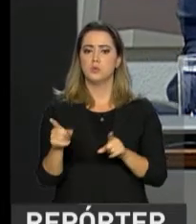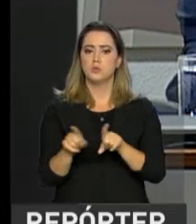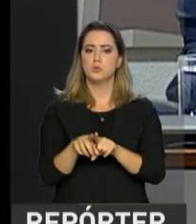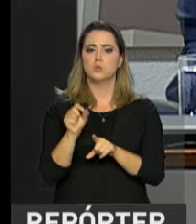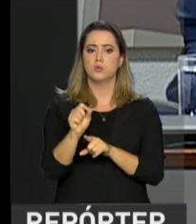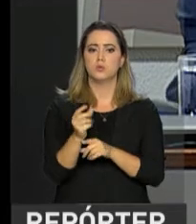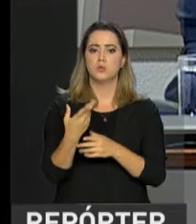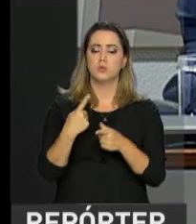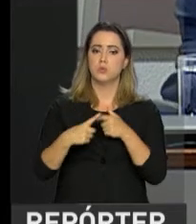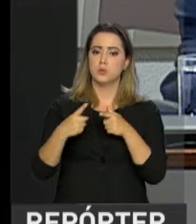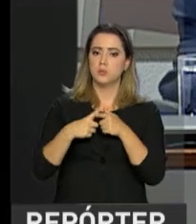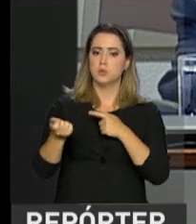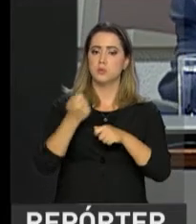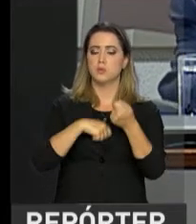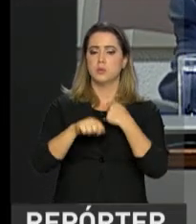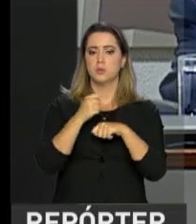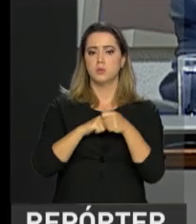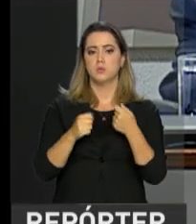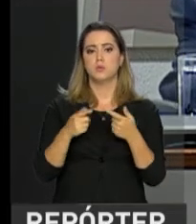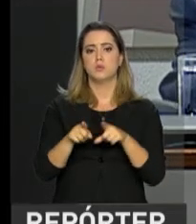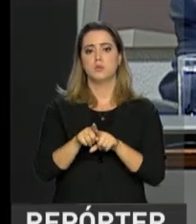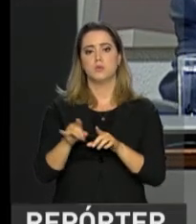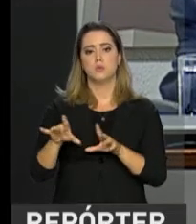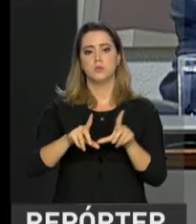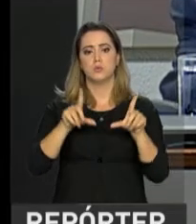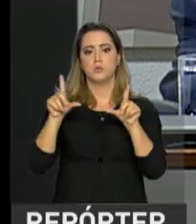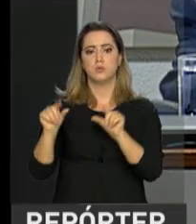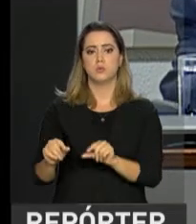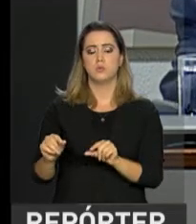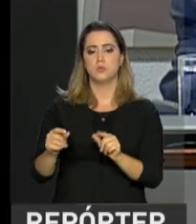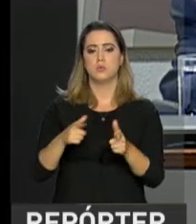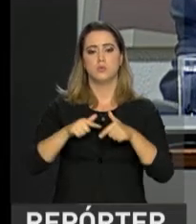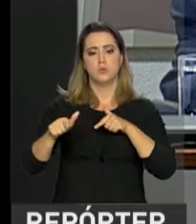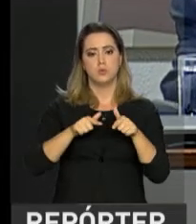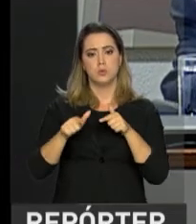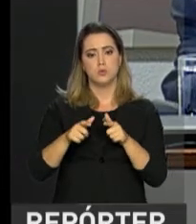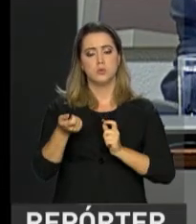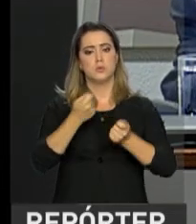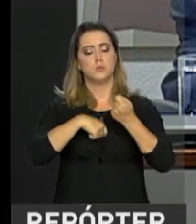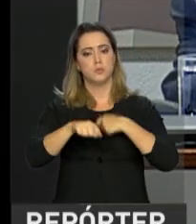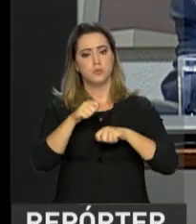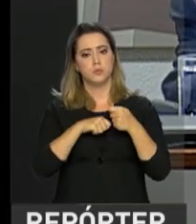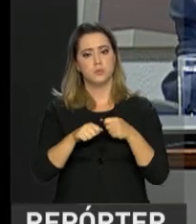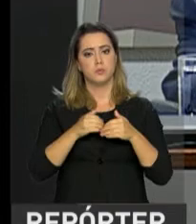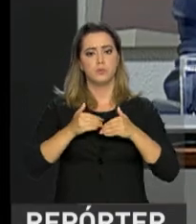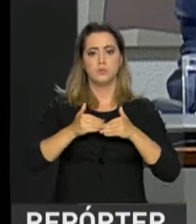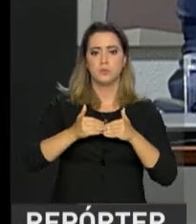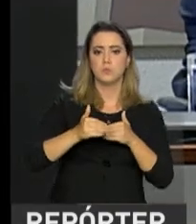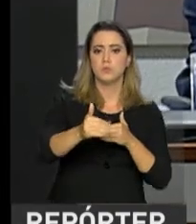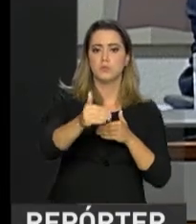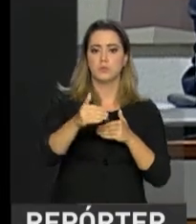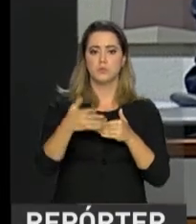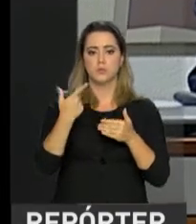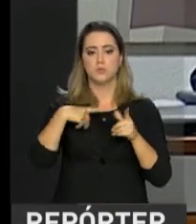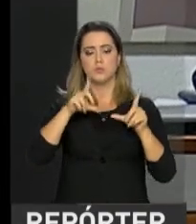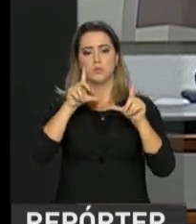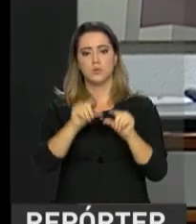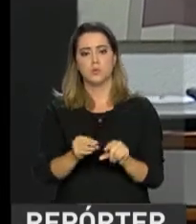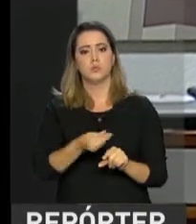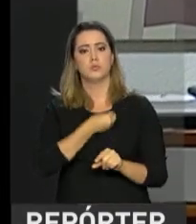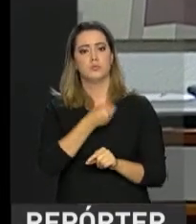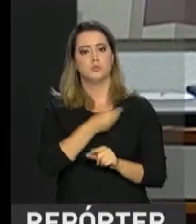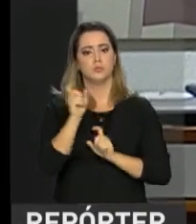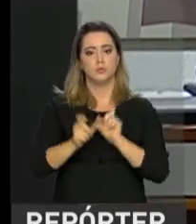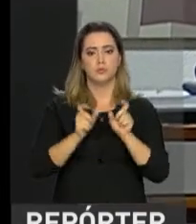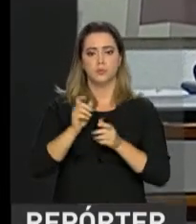que uma recessão tão forte com a queda da atividade econômica dessa magnitude gerou se uma queda no padrão de vida das pessoas